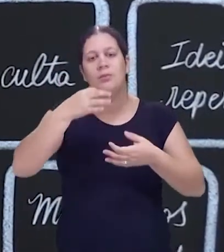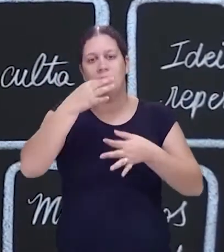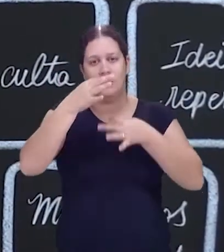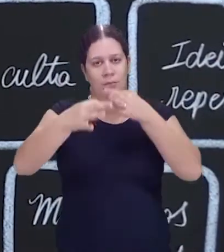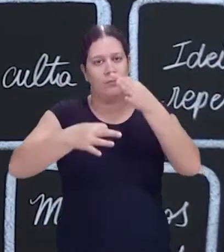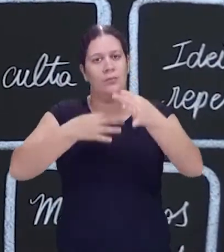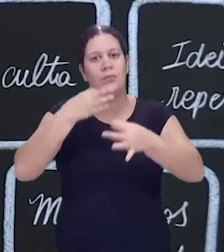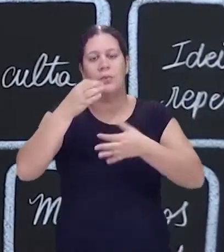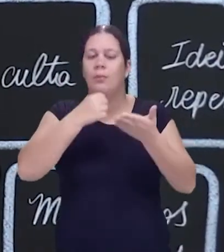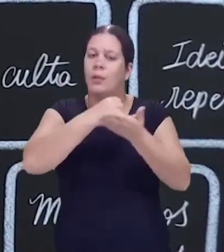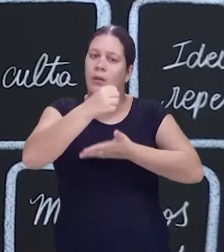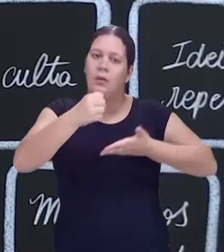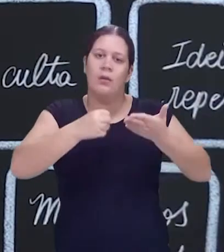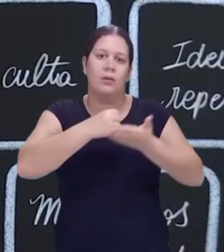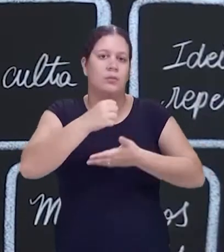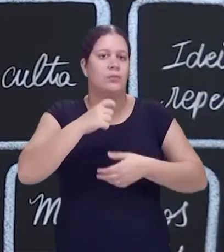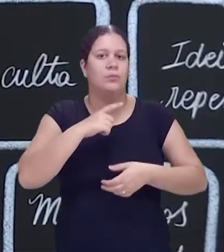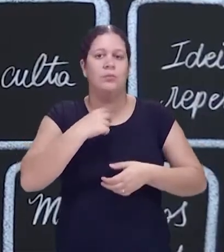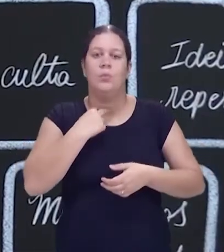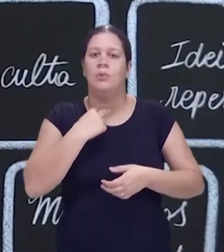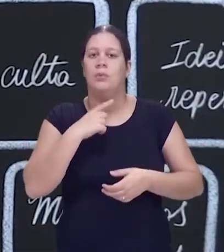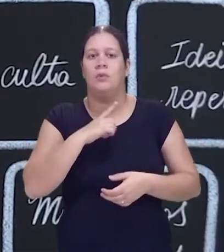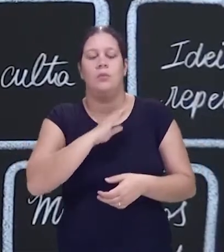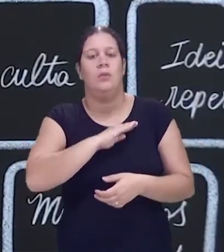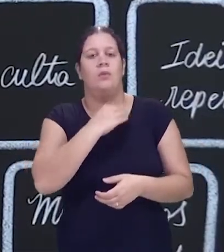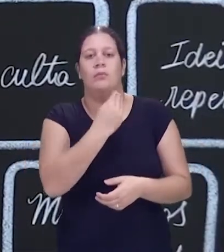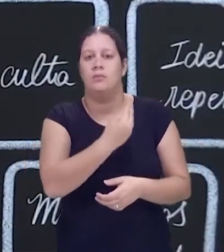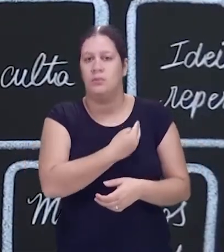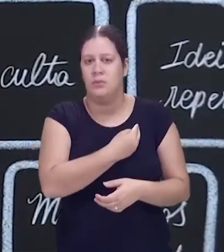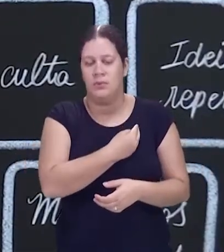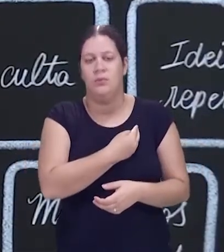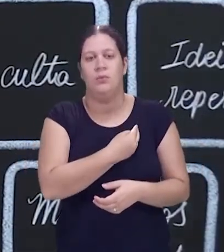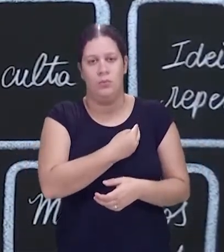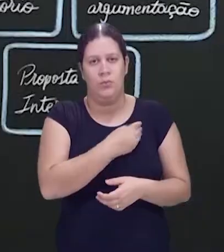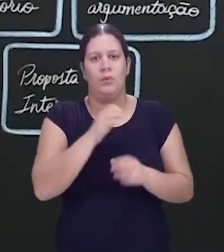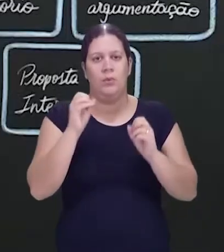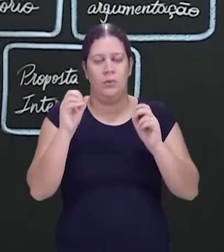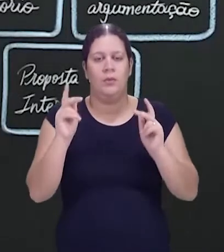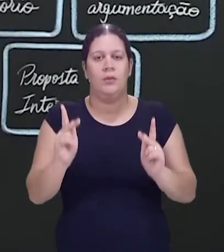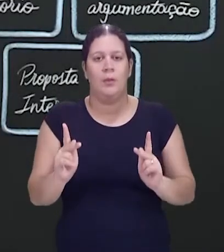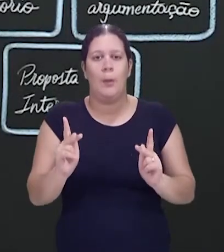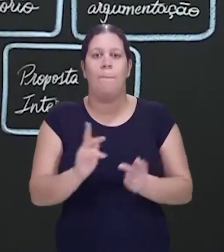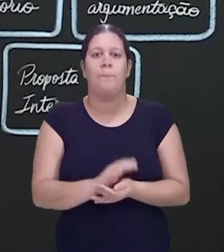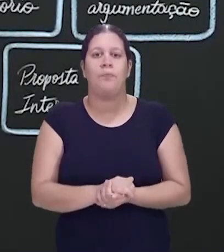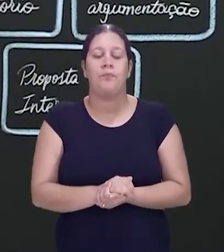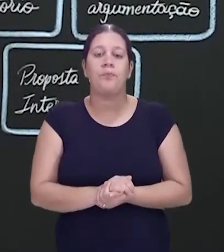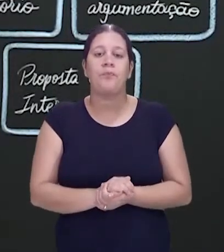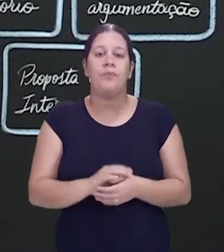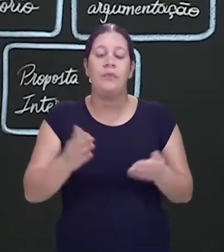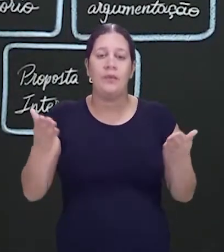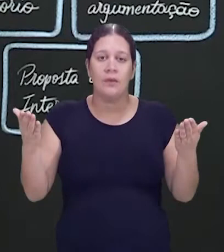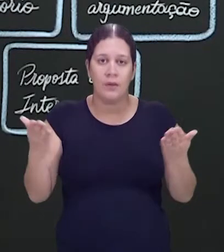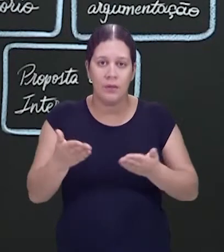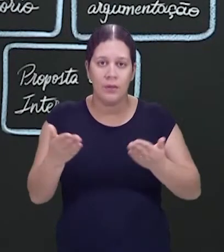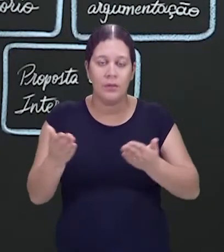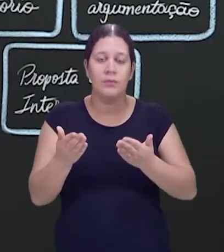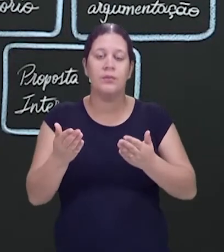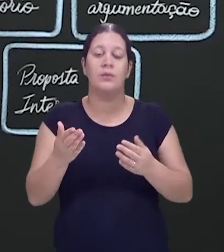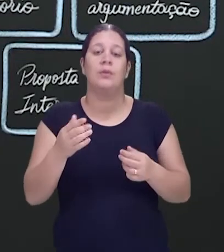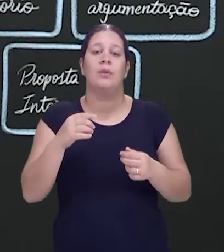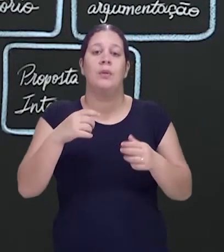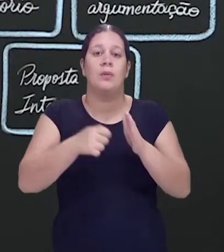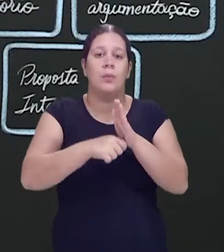que não pode ser baseada em preconceitos, em intolerância, em desrespeito, ok? Bom, entre esses critérios, esses